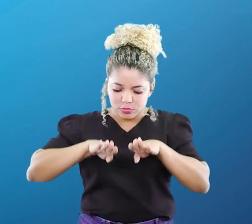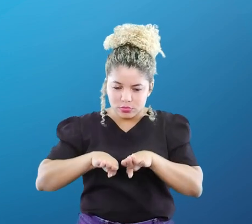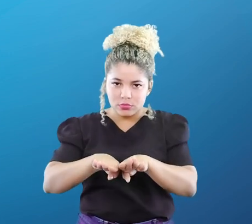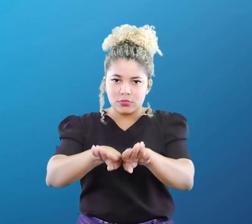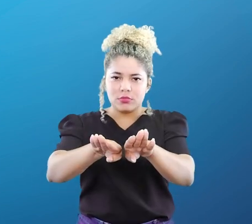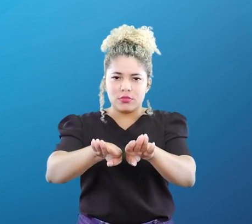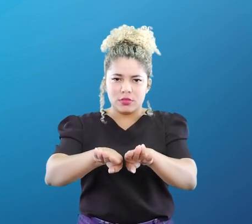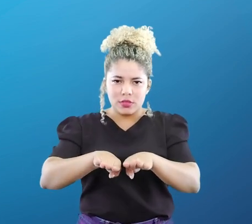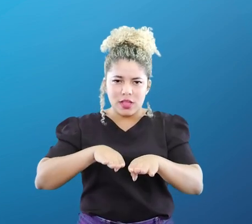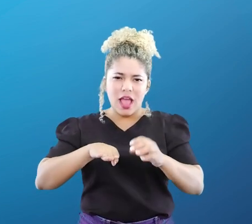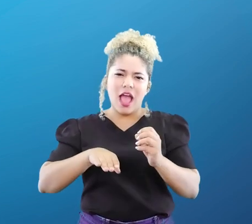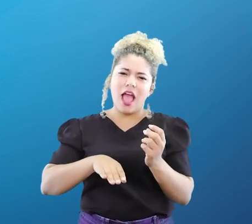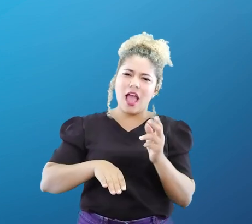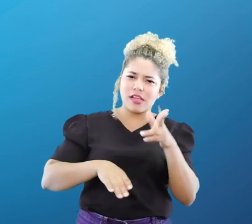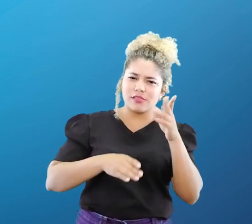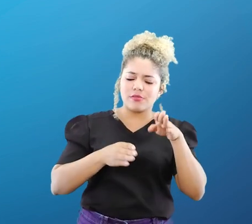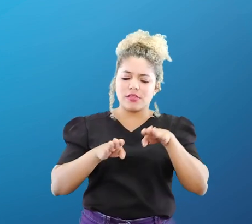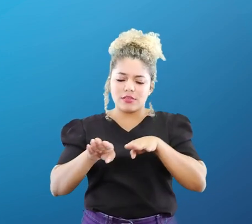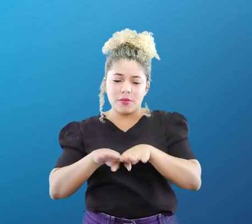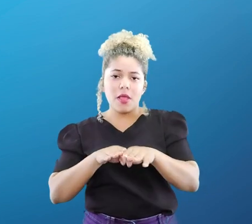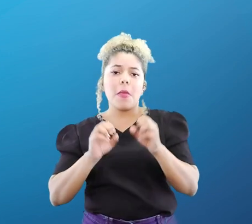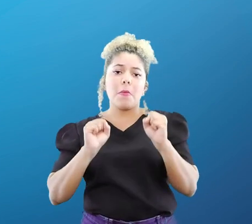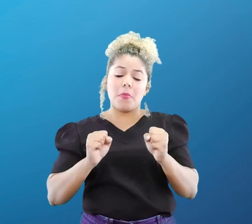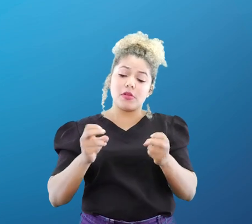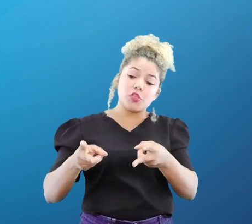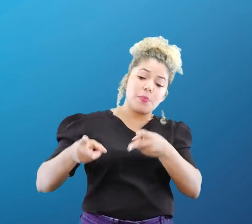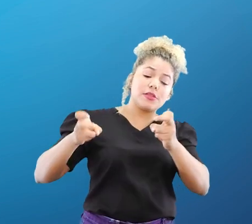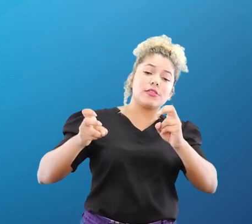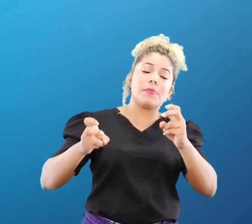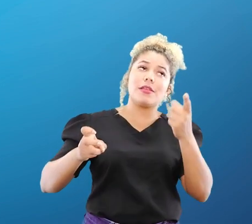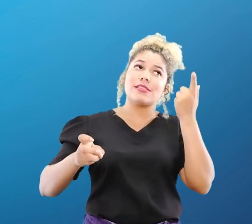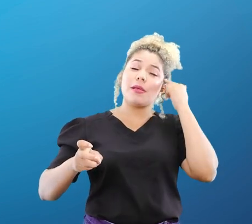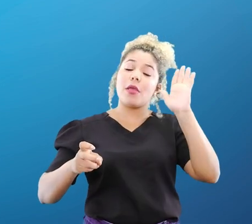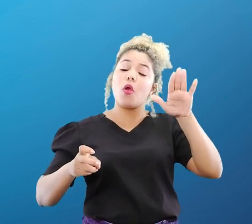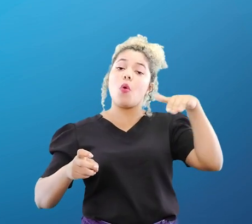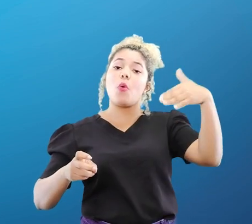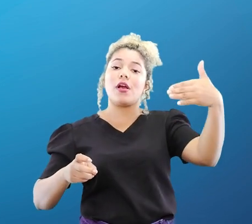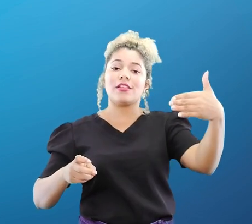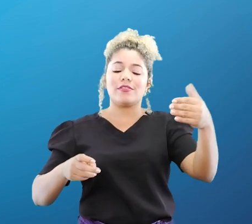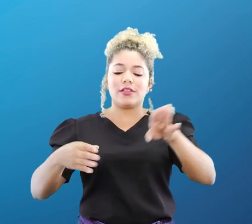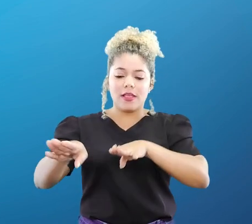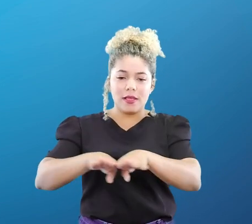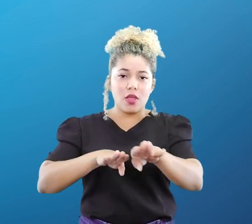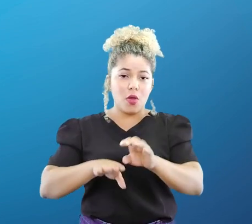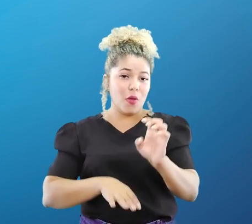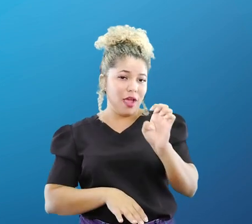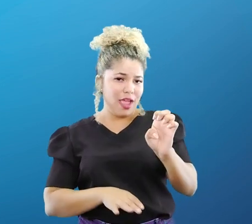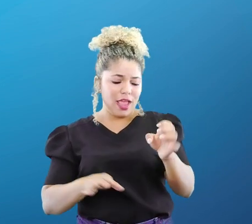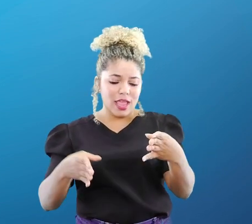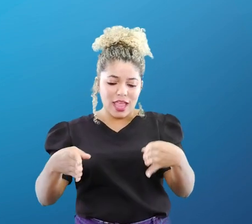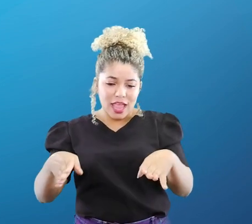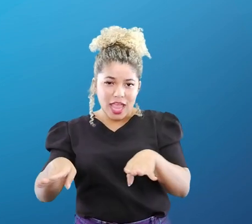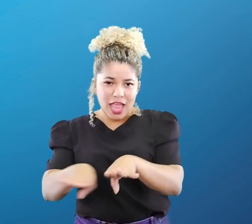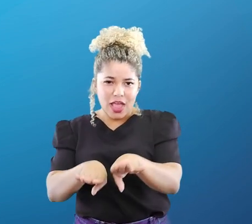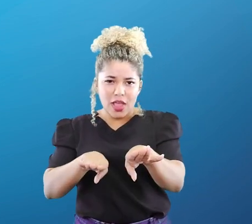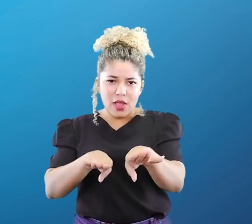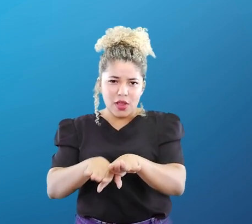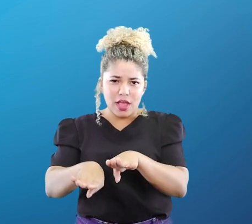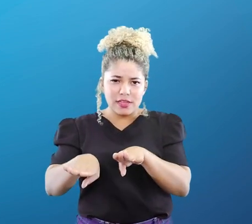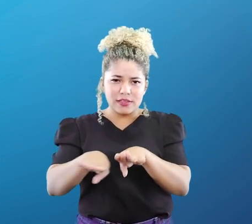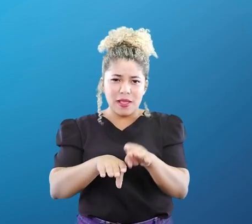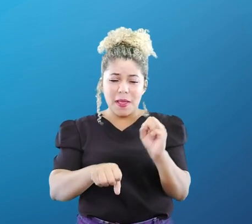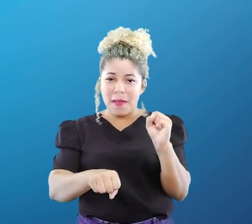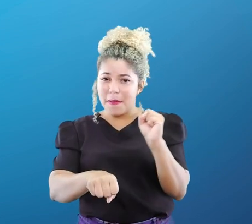abalos sísmicos coordenados e previsíveis. Ou letra E. Encostam uma na outra e bloqueiam seu